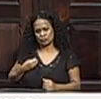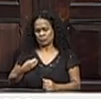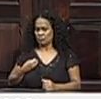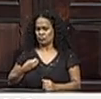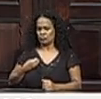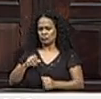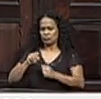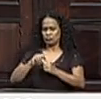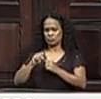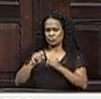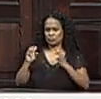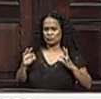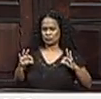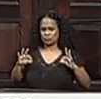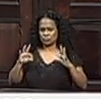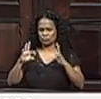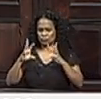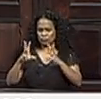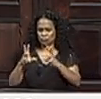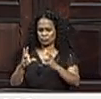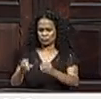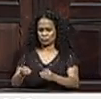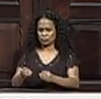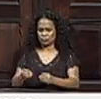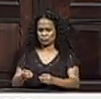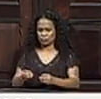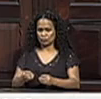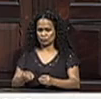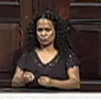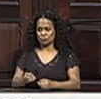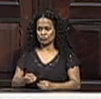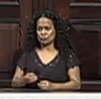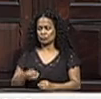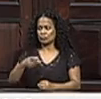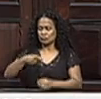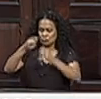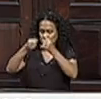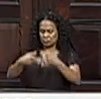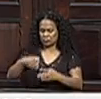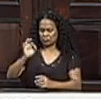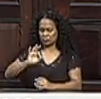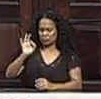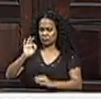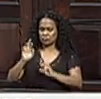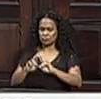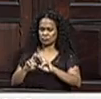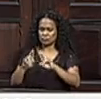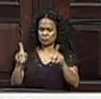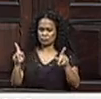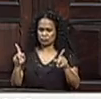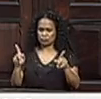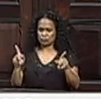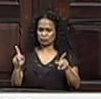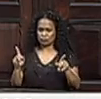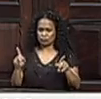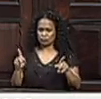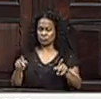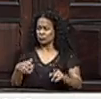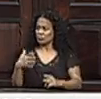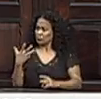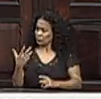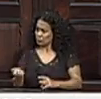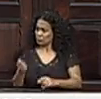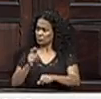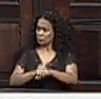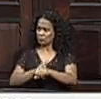exclua Todas as... todas que falam percentual percentuais. diferente dos de 10%. E aí, ganhamos tempo de cada